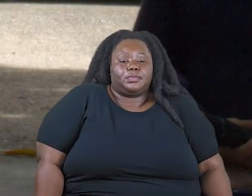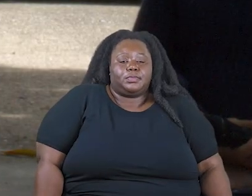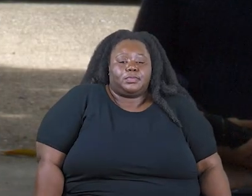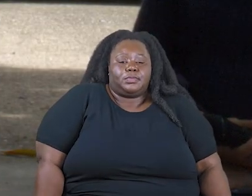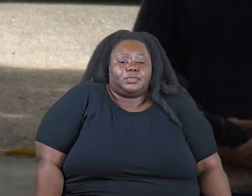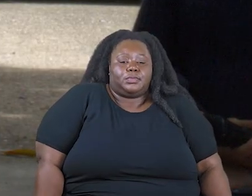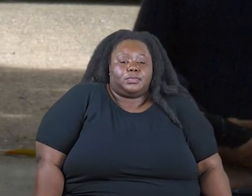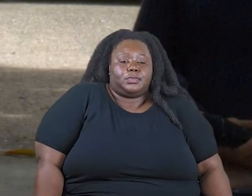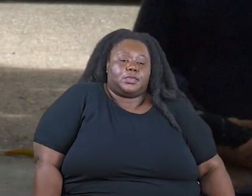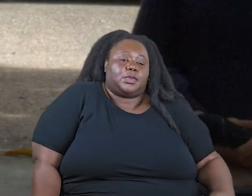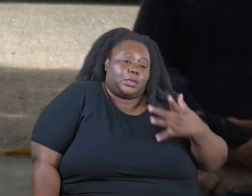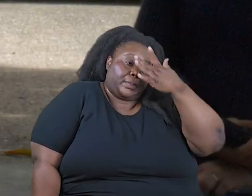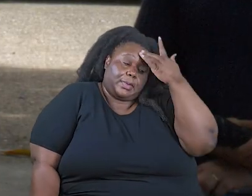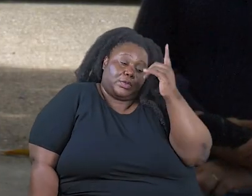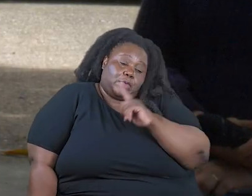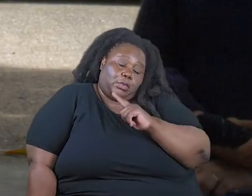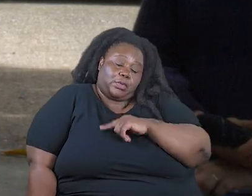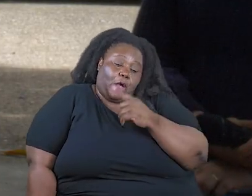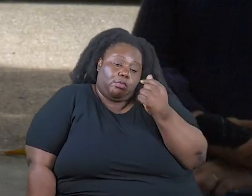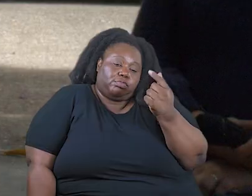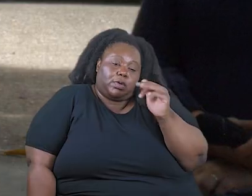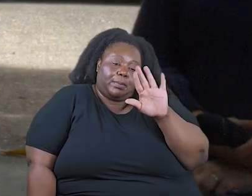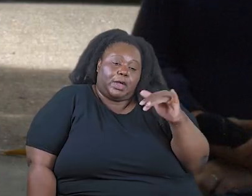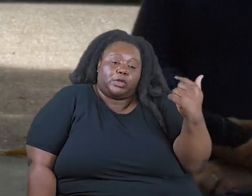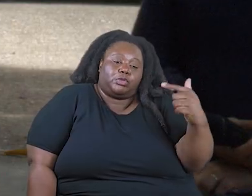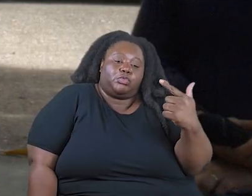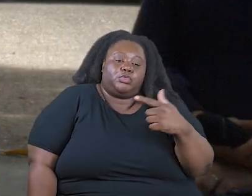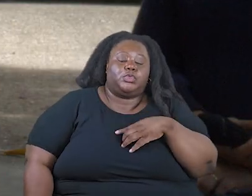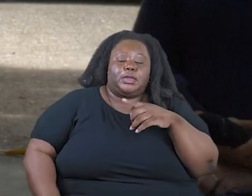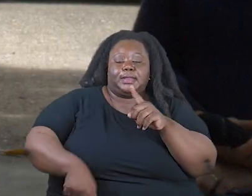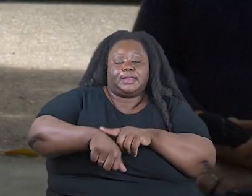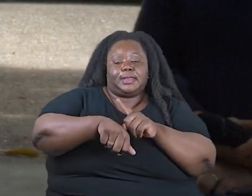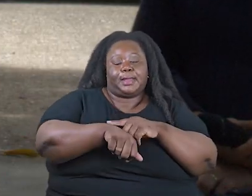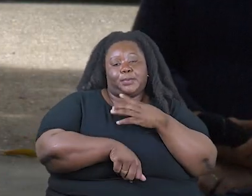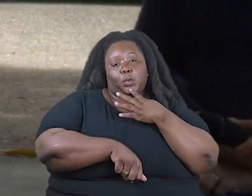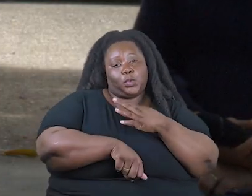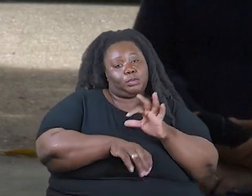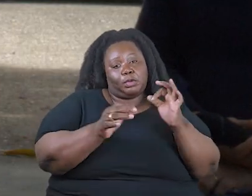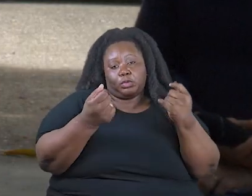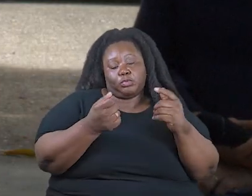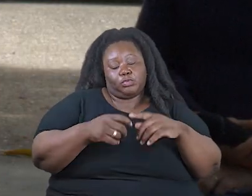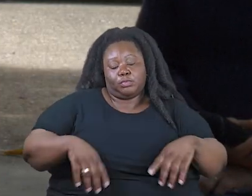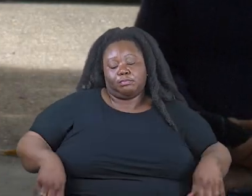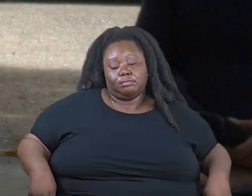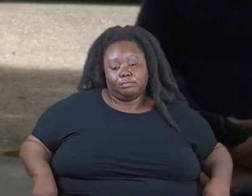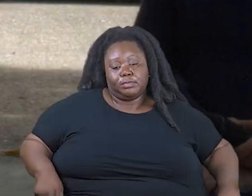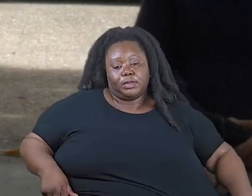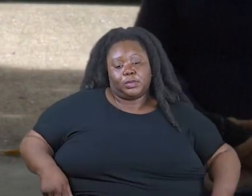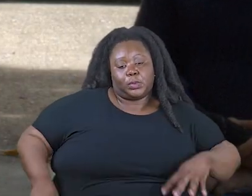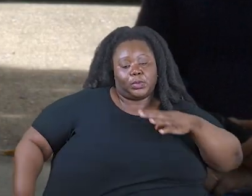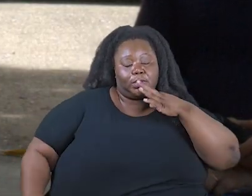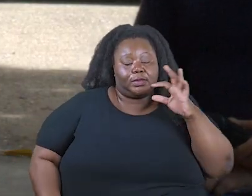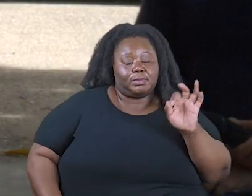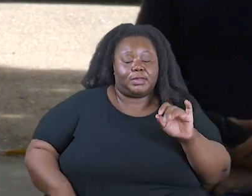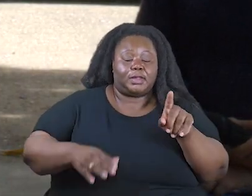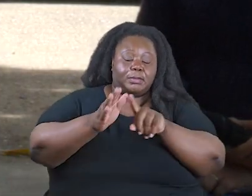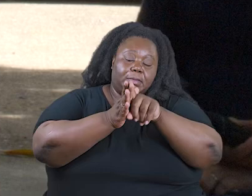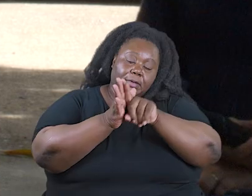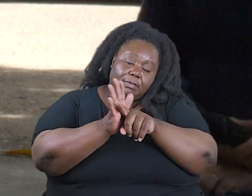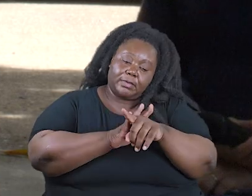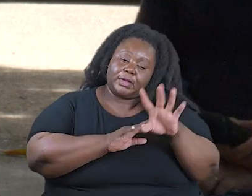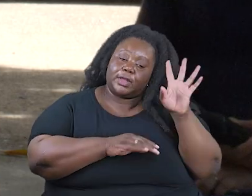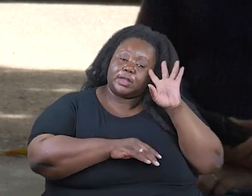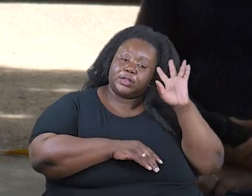O pessoal tem muito dinheiro, mas não tinha tempo nem conhecimento especializado para fazer essa